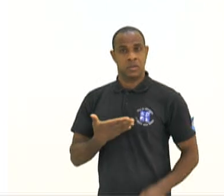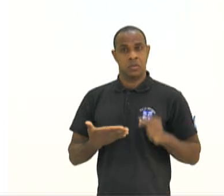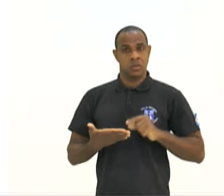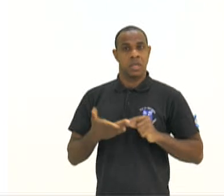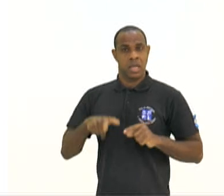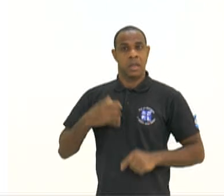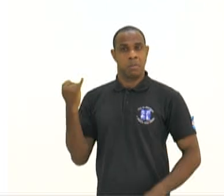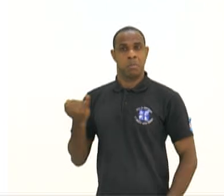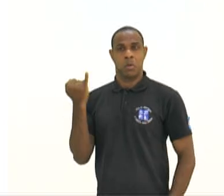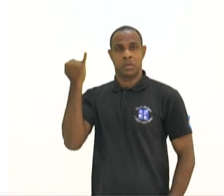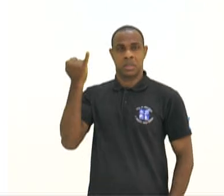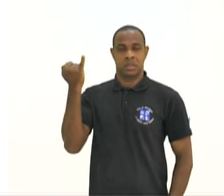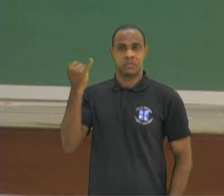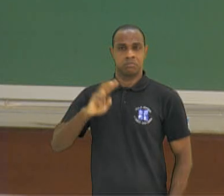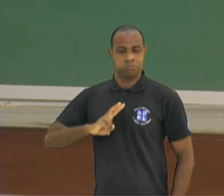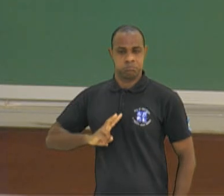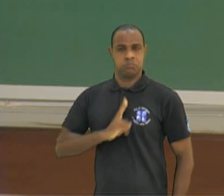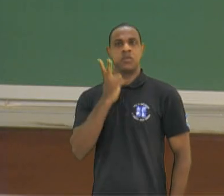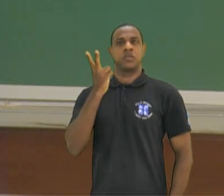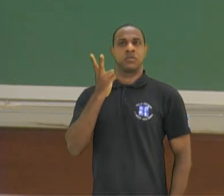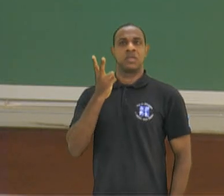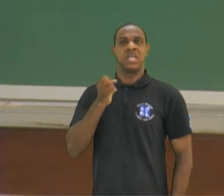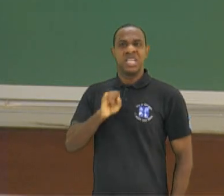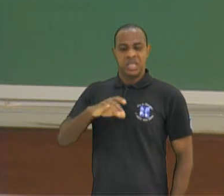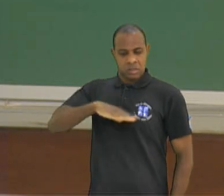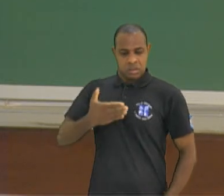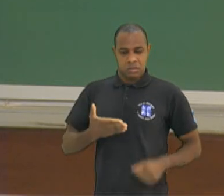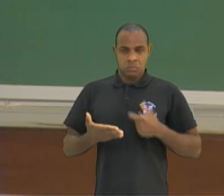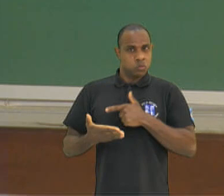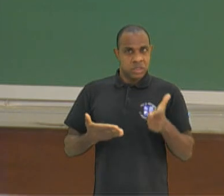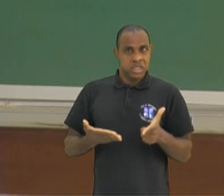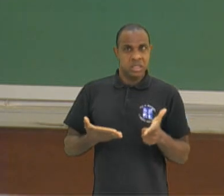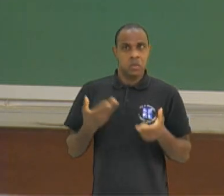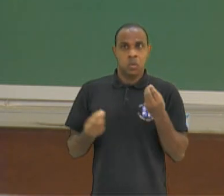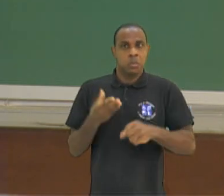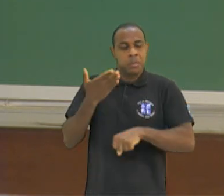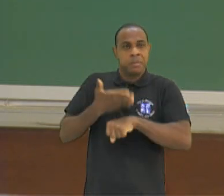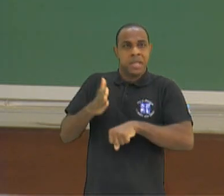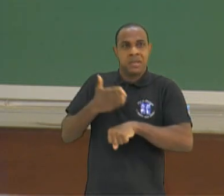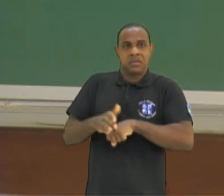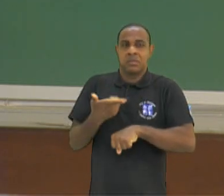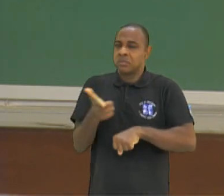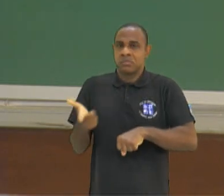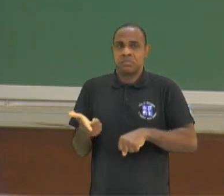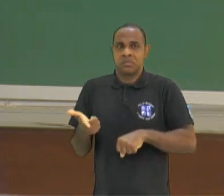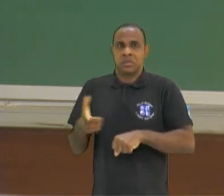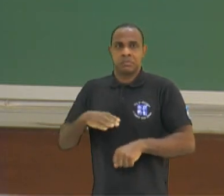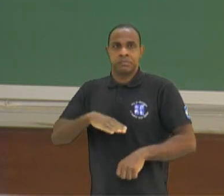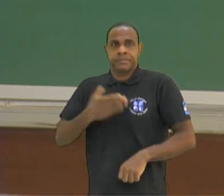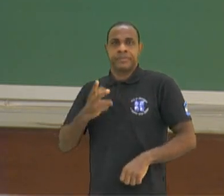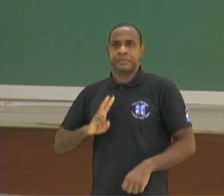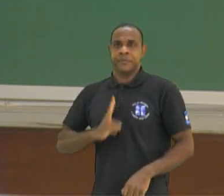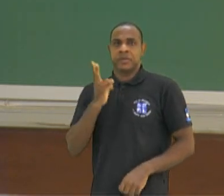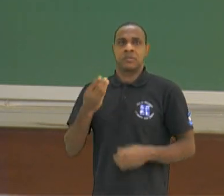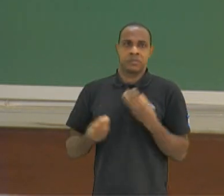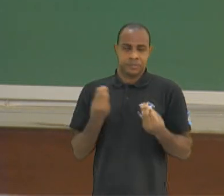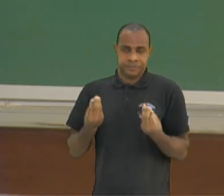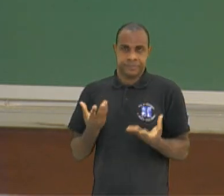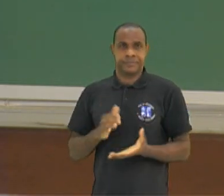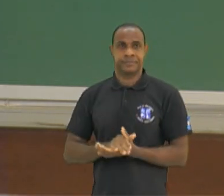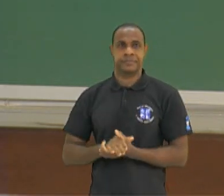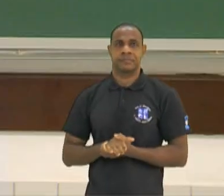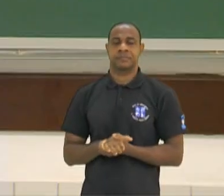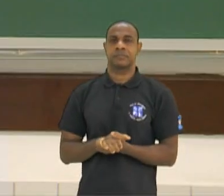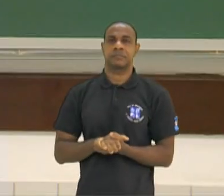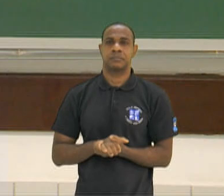mais importante das virtudes, porque sem coragem você não pode praticar nenhuma das outras virtudes. Maya Angelou,